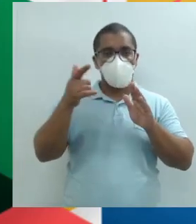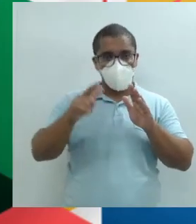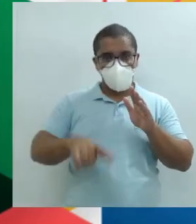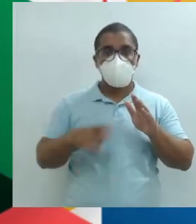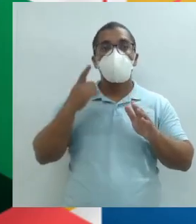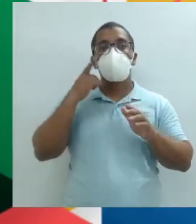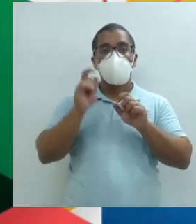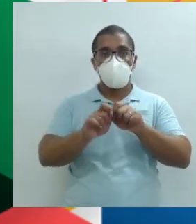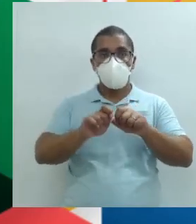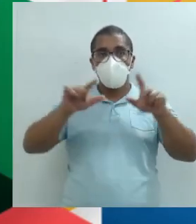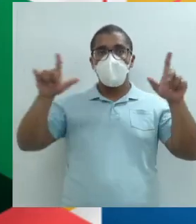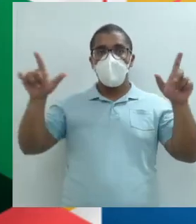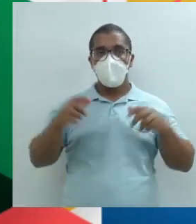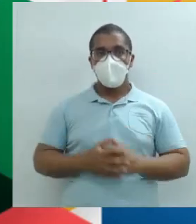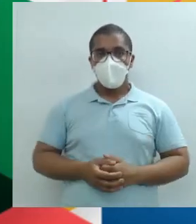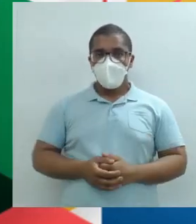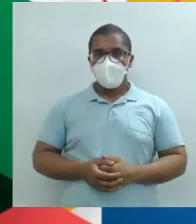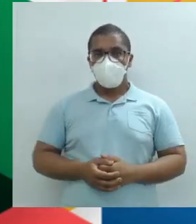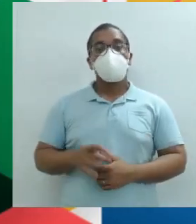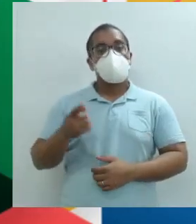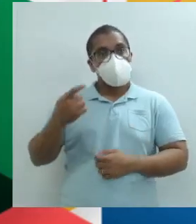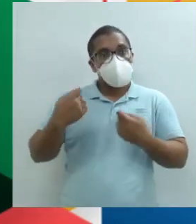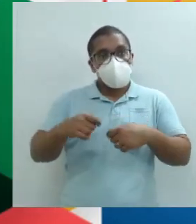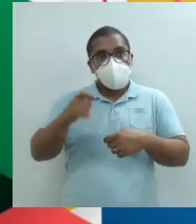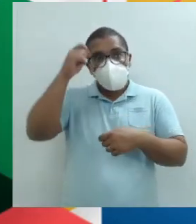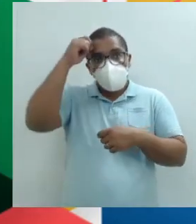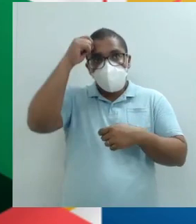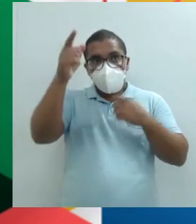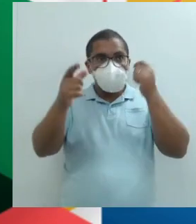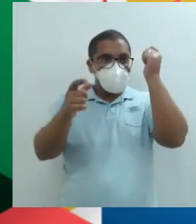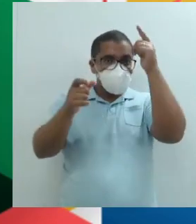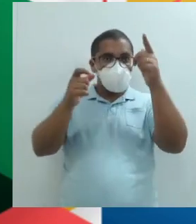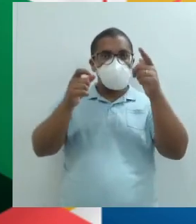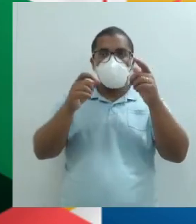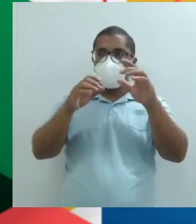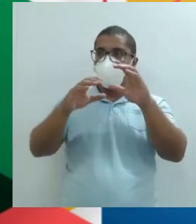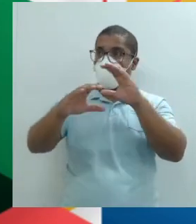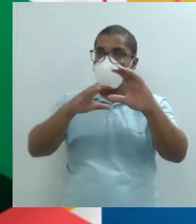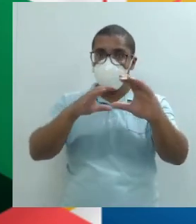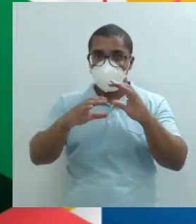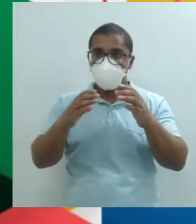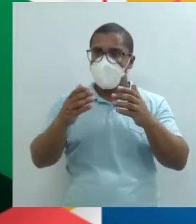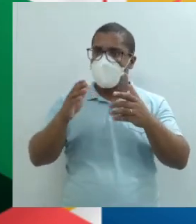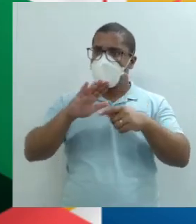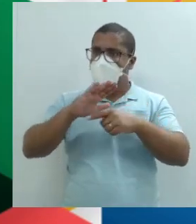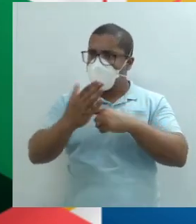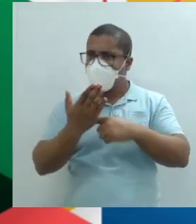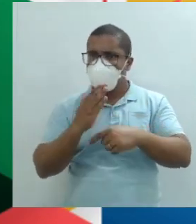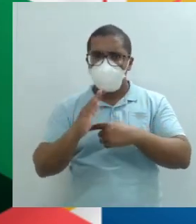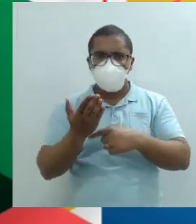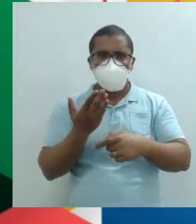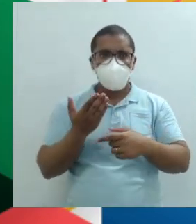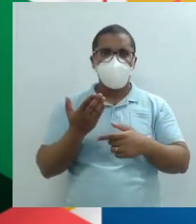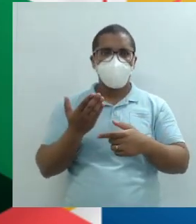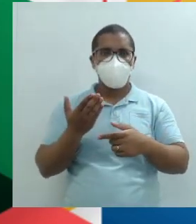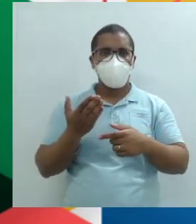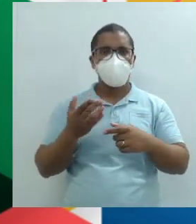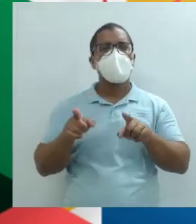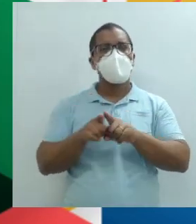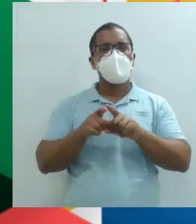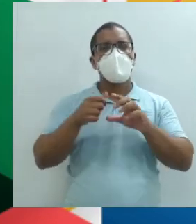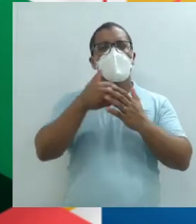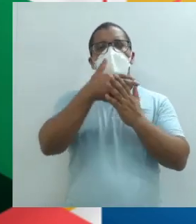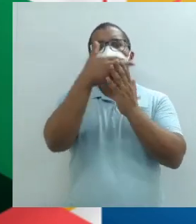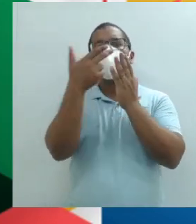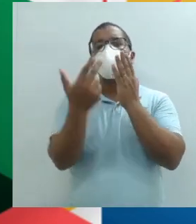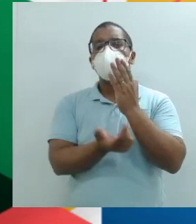tela. Olha só, tem que ter criatividade, comunicação, colaboração e também, minha gente, as qualidades